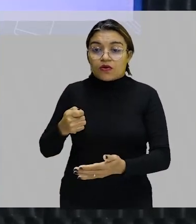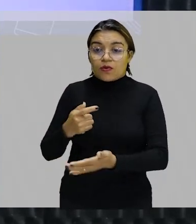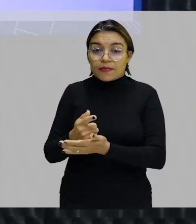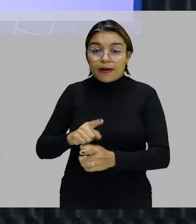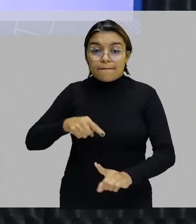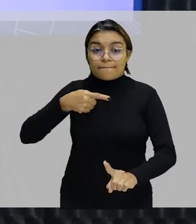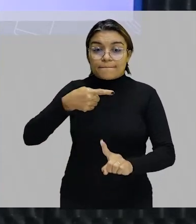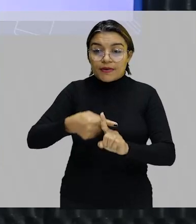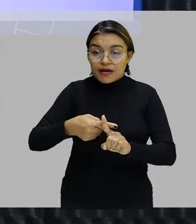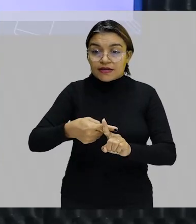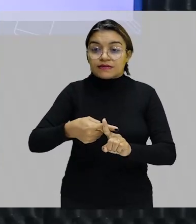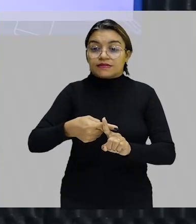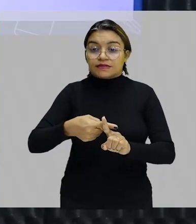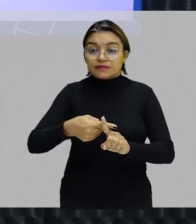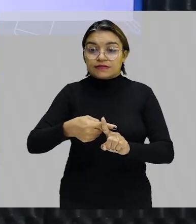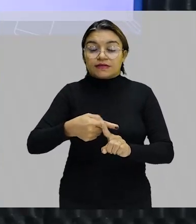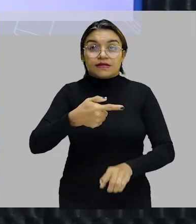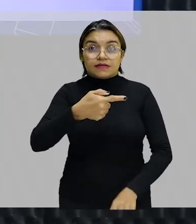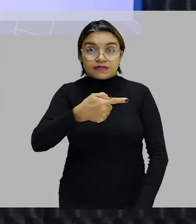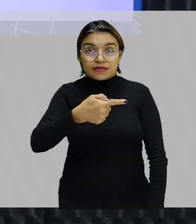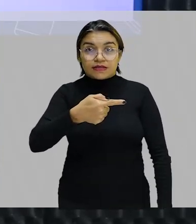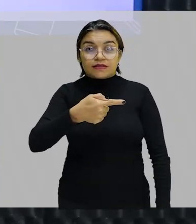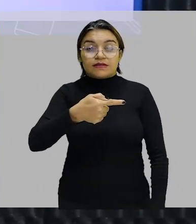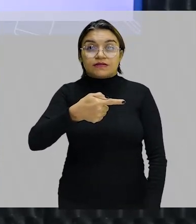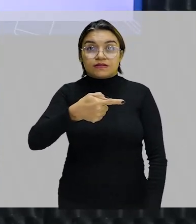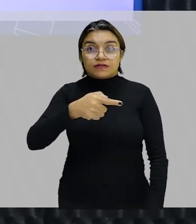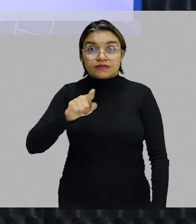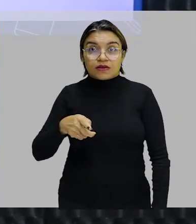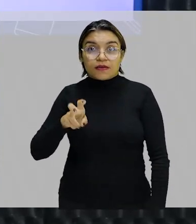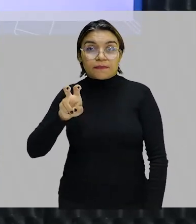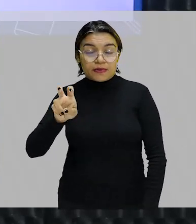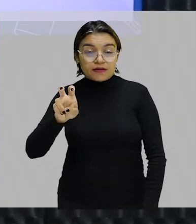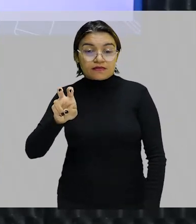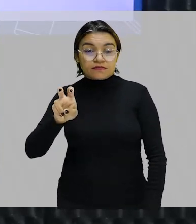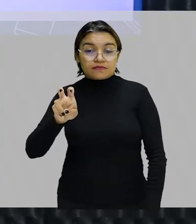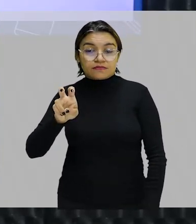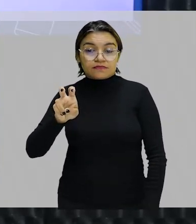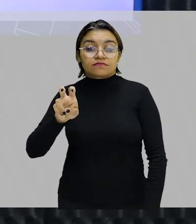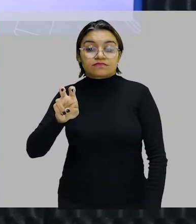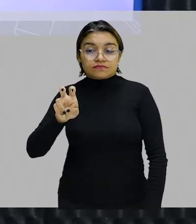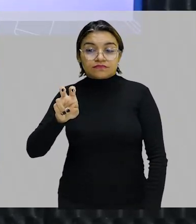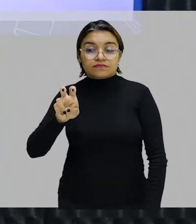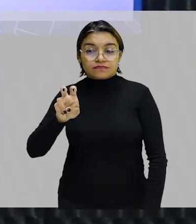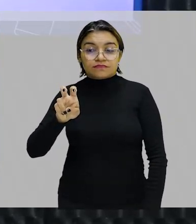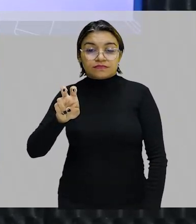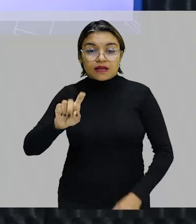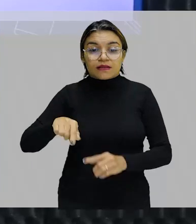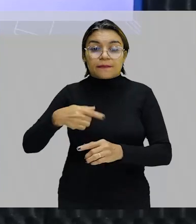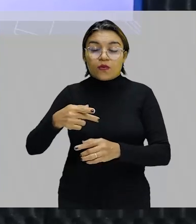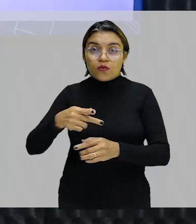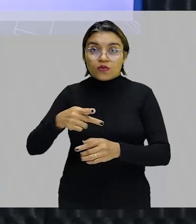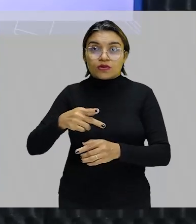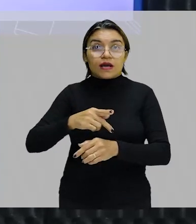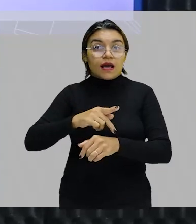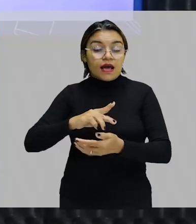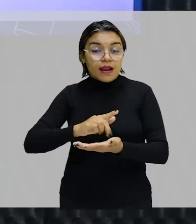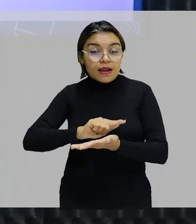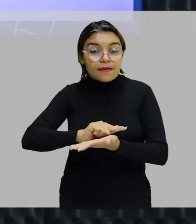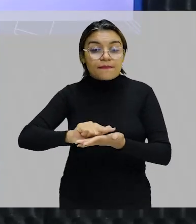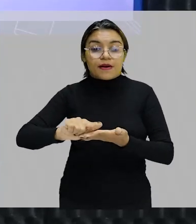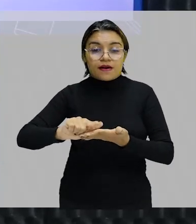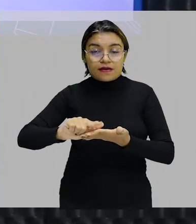quê? Para que, retirados os ossos, sobrem 300 gramas de carne limpa para cada